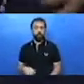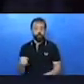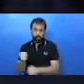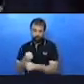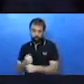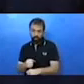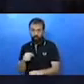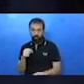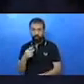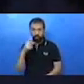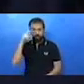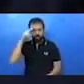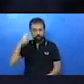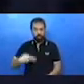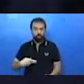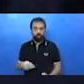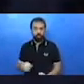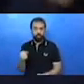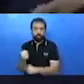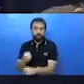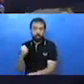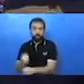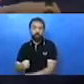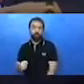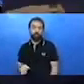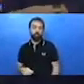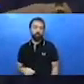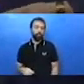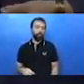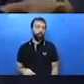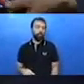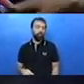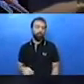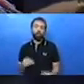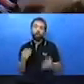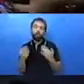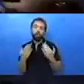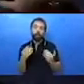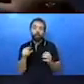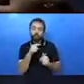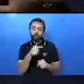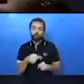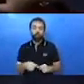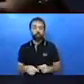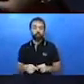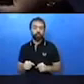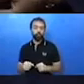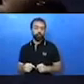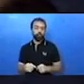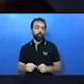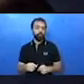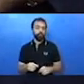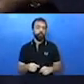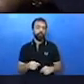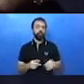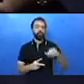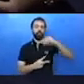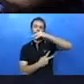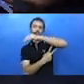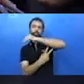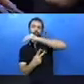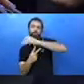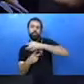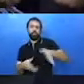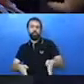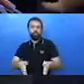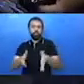mão, modificou, construiu. Olha, analisando aqui, eu tenho aqui, olha, ponte, estrada, o